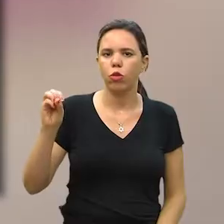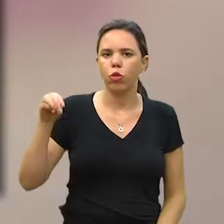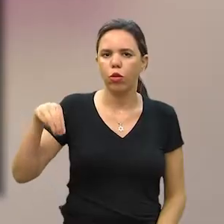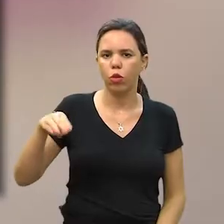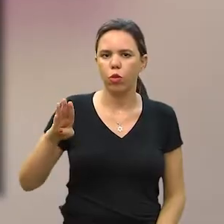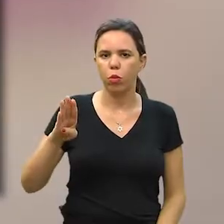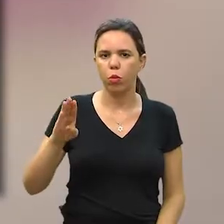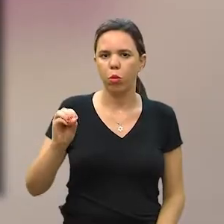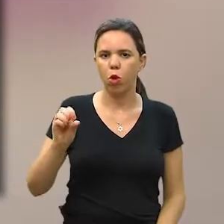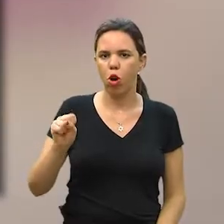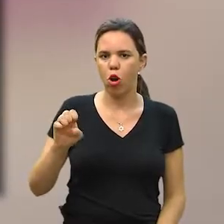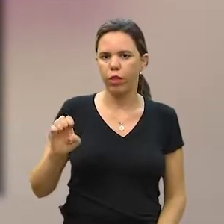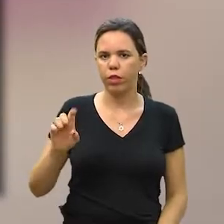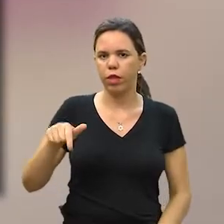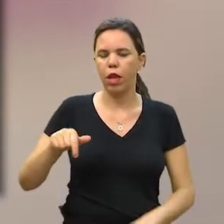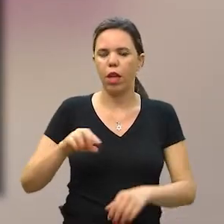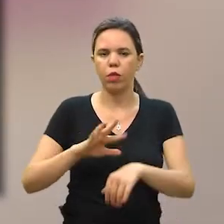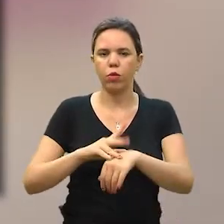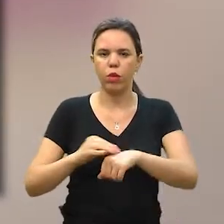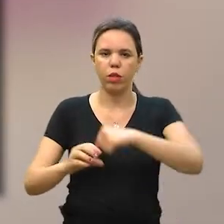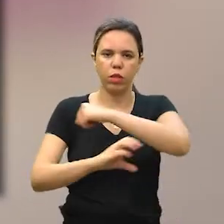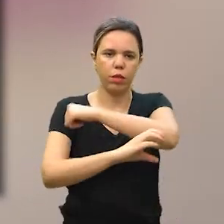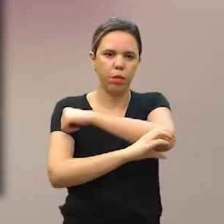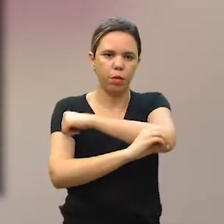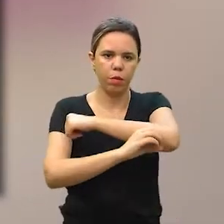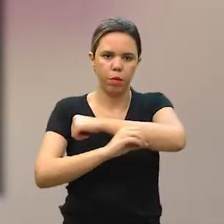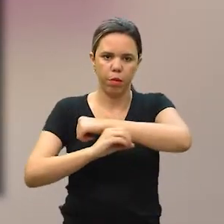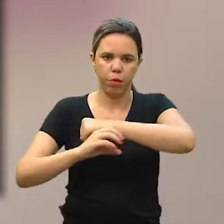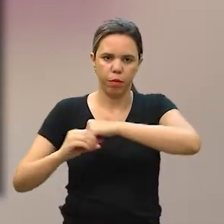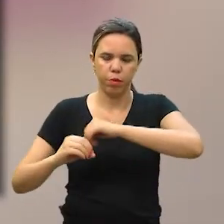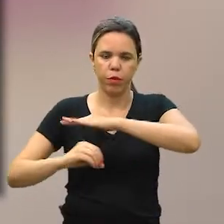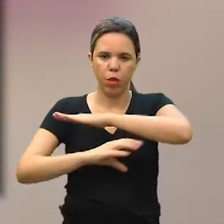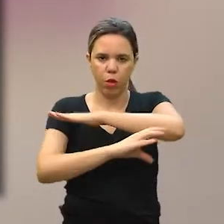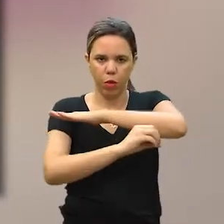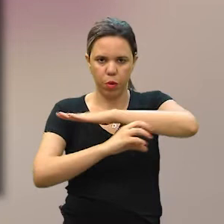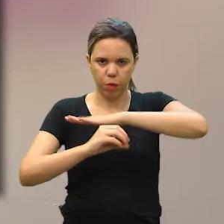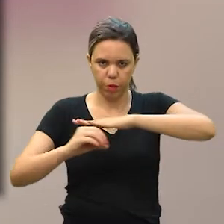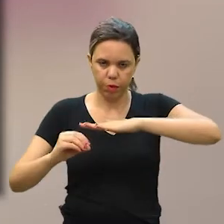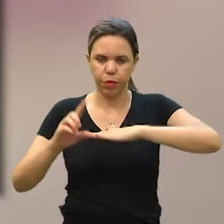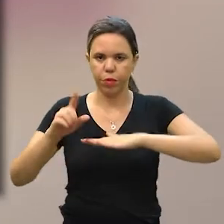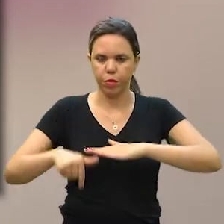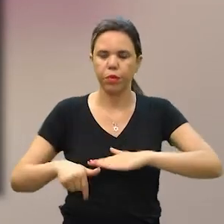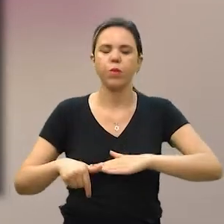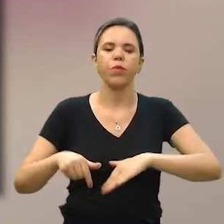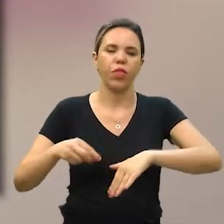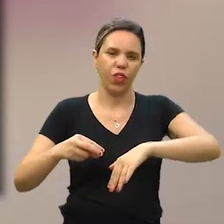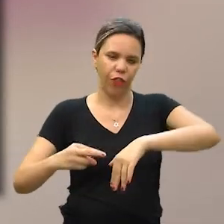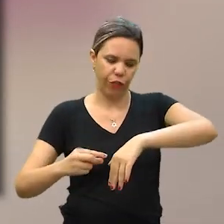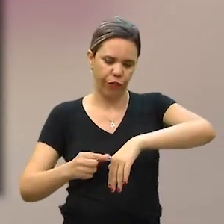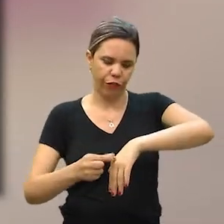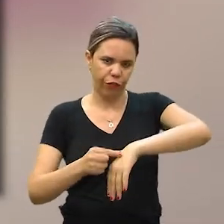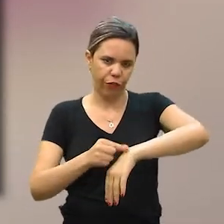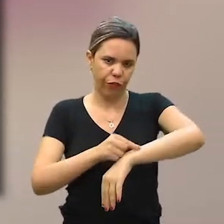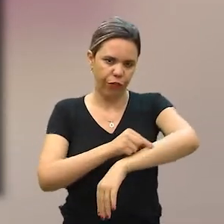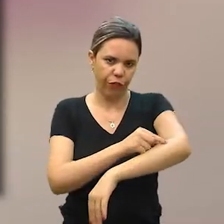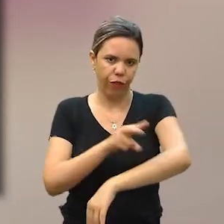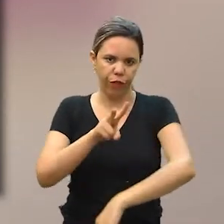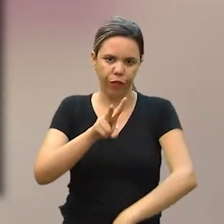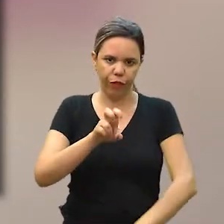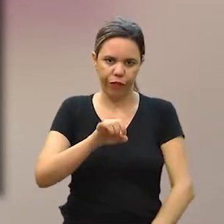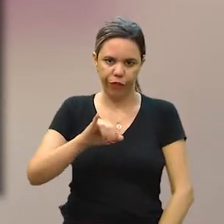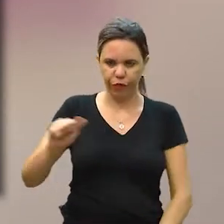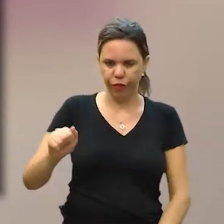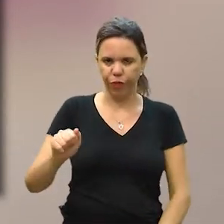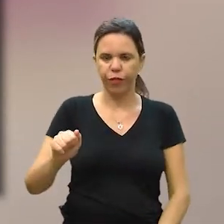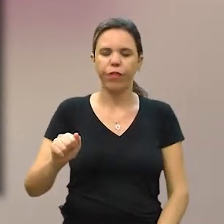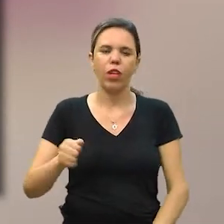não. Então, o que é uma trombose? Uma trombose é uma trombose venosa, são as veias do corpo que